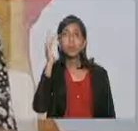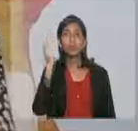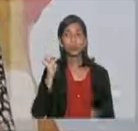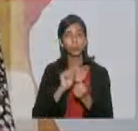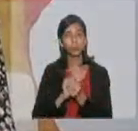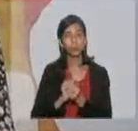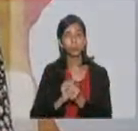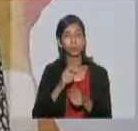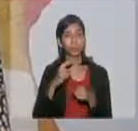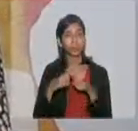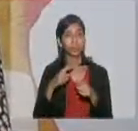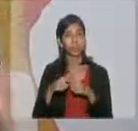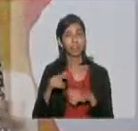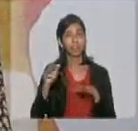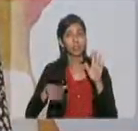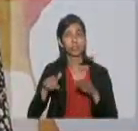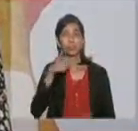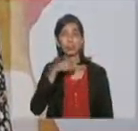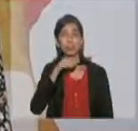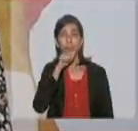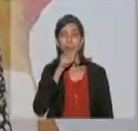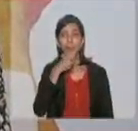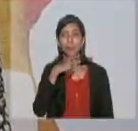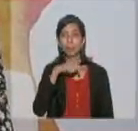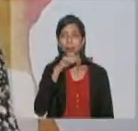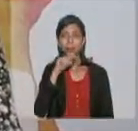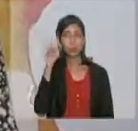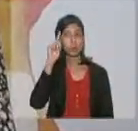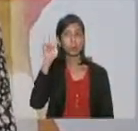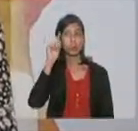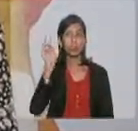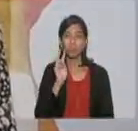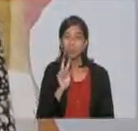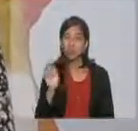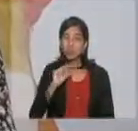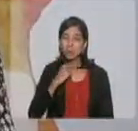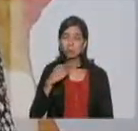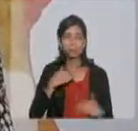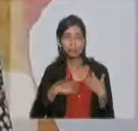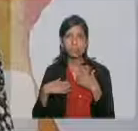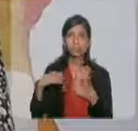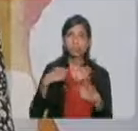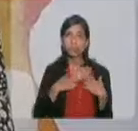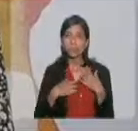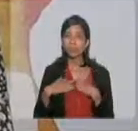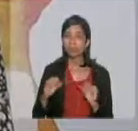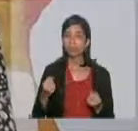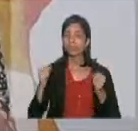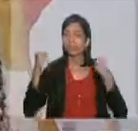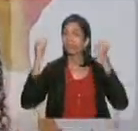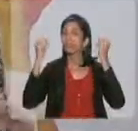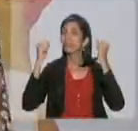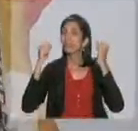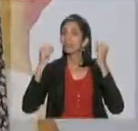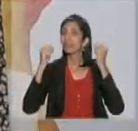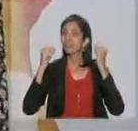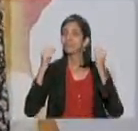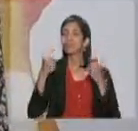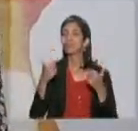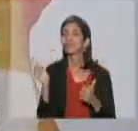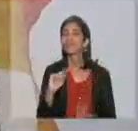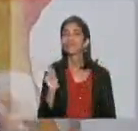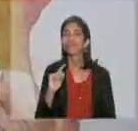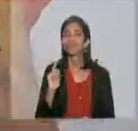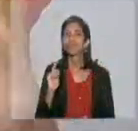está envolvido, né? Porque se aqueles pais estão vendo a bagunça o tempo todo, isso gera uma ansiedade, passa a ser um momento estressante. Já não fica uma